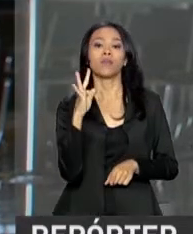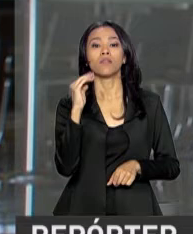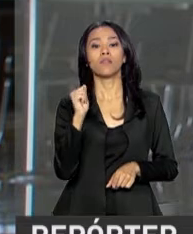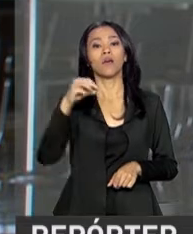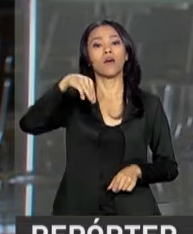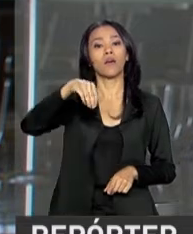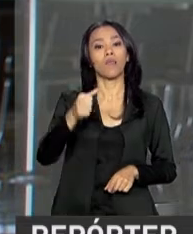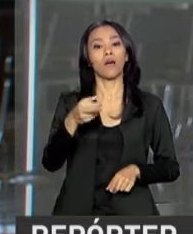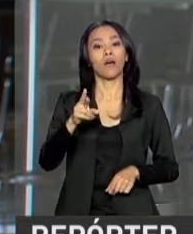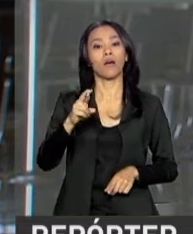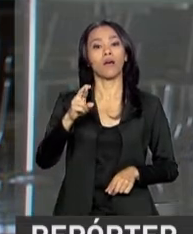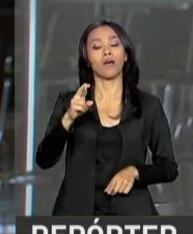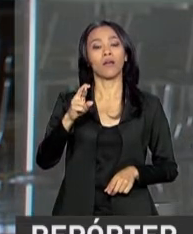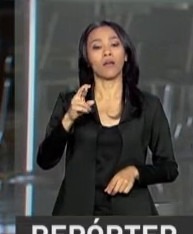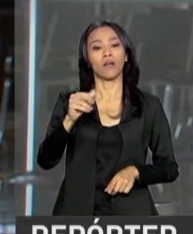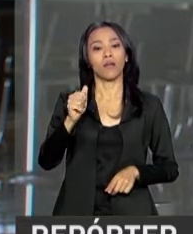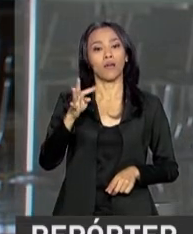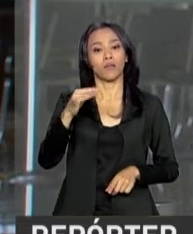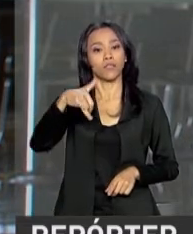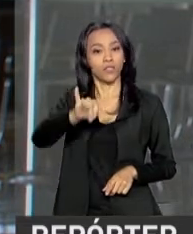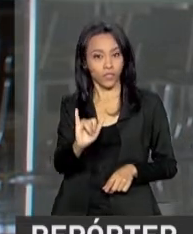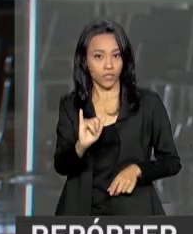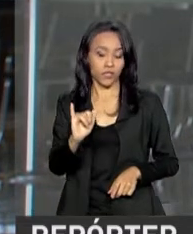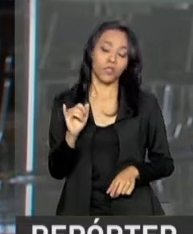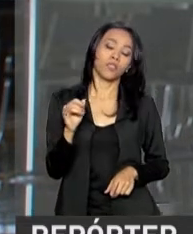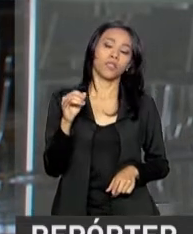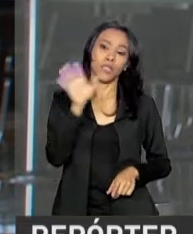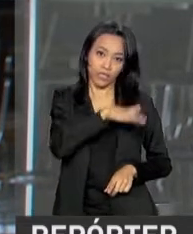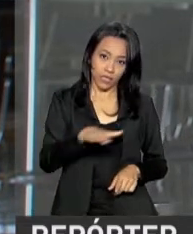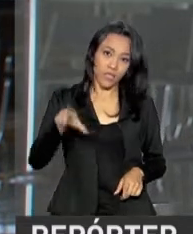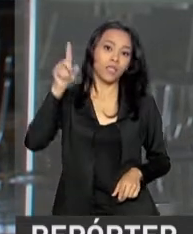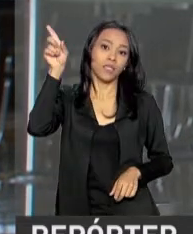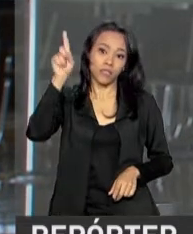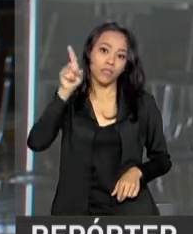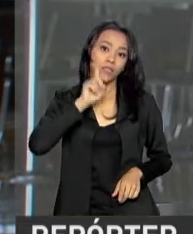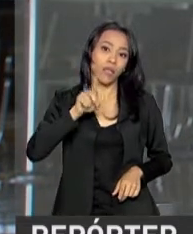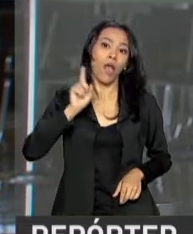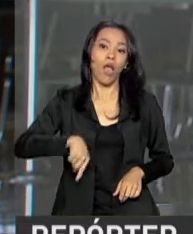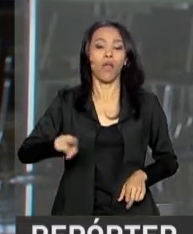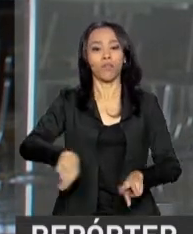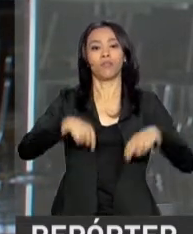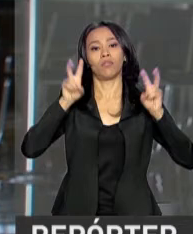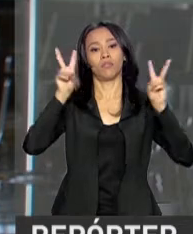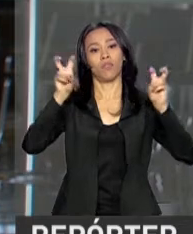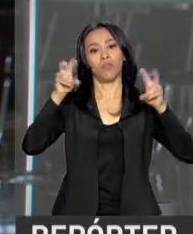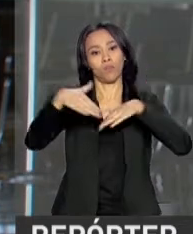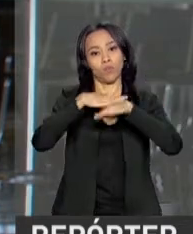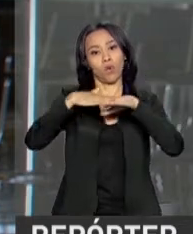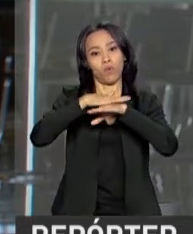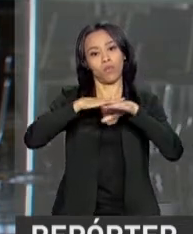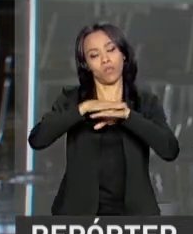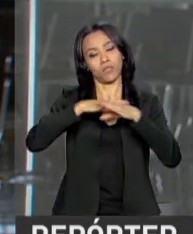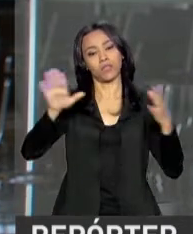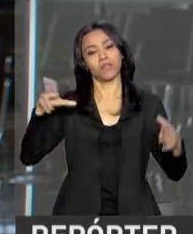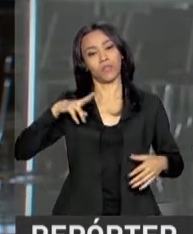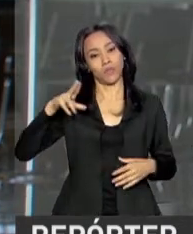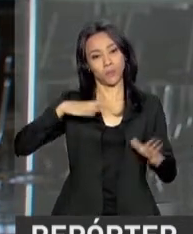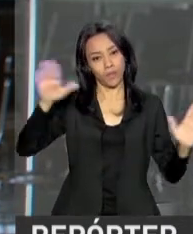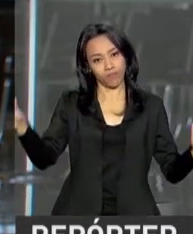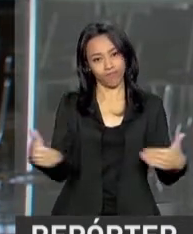confirmou que esse assunto, a questão das crianças nos Estados Unidos, vai ser sim um tema de uma conversa particular entre o